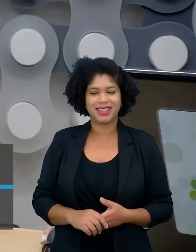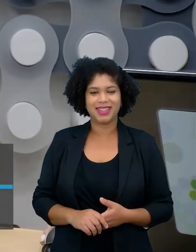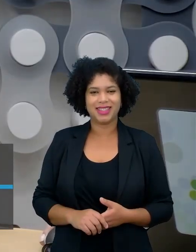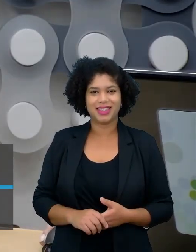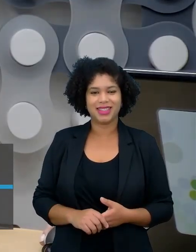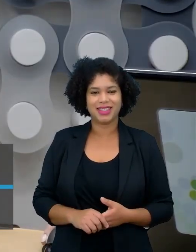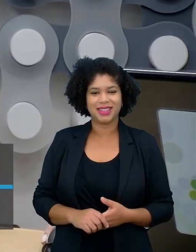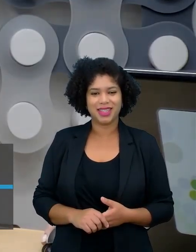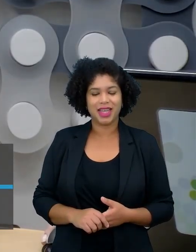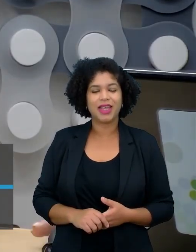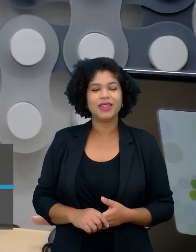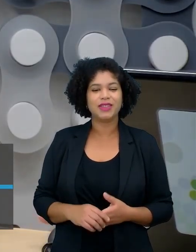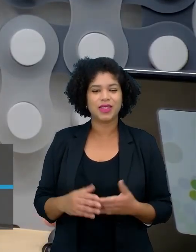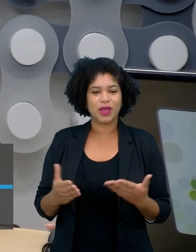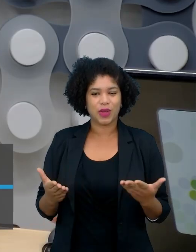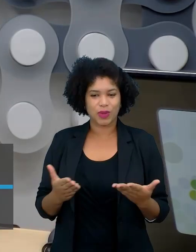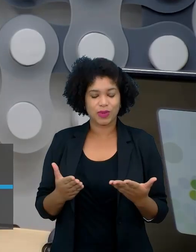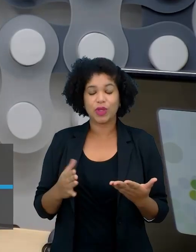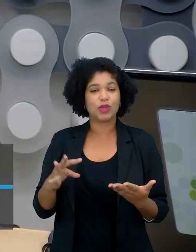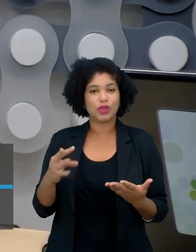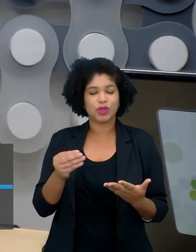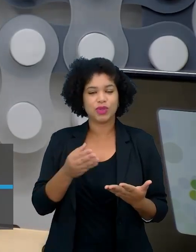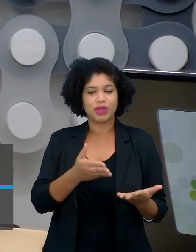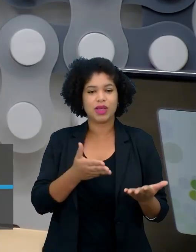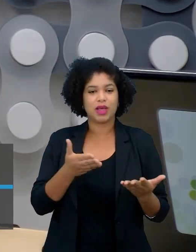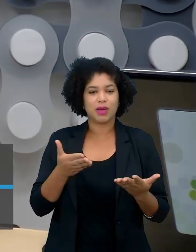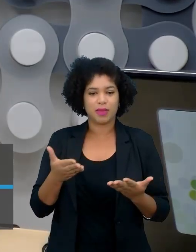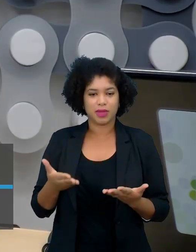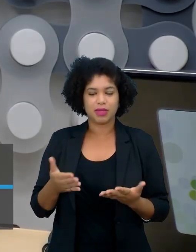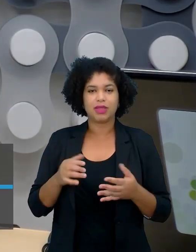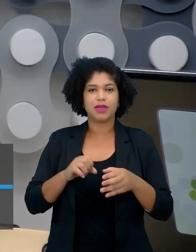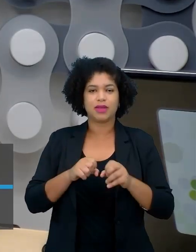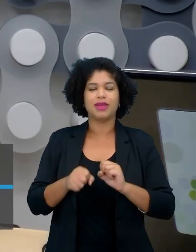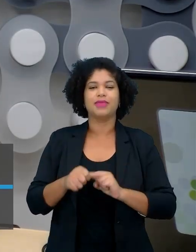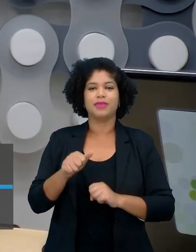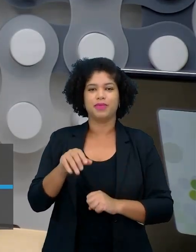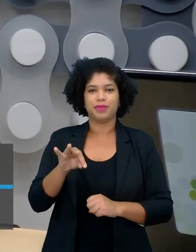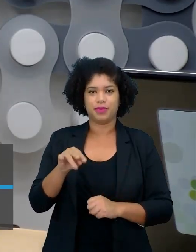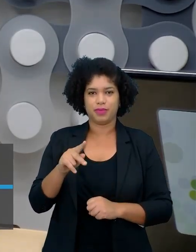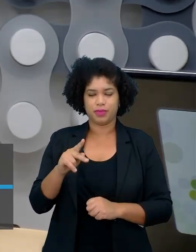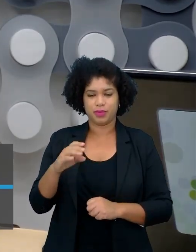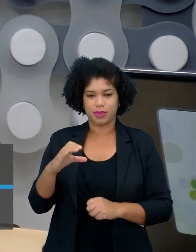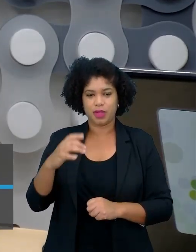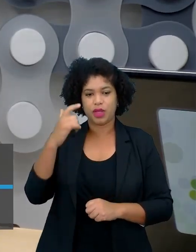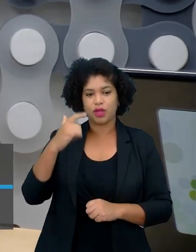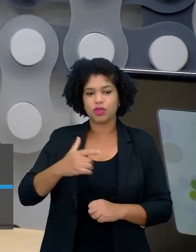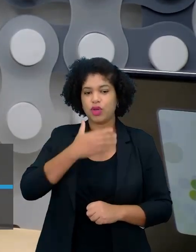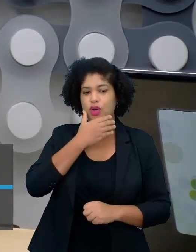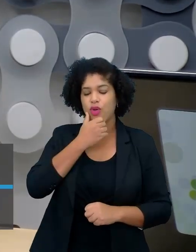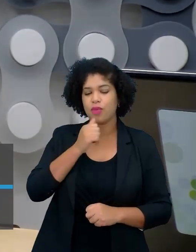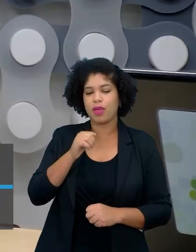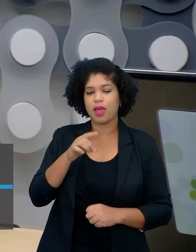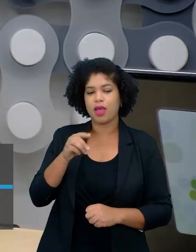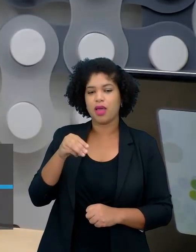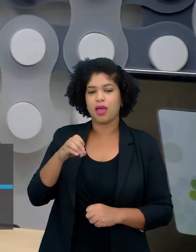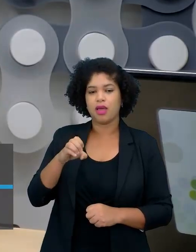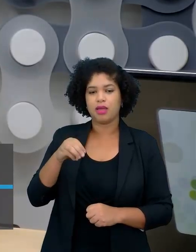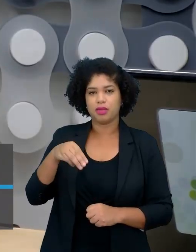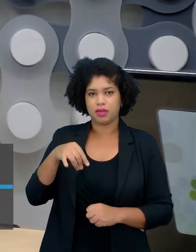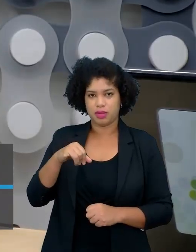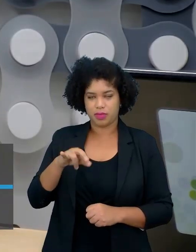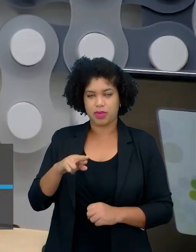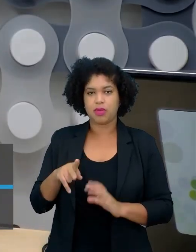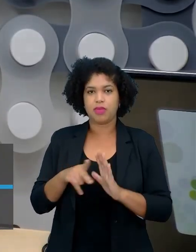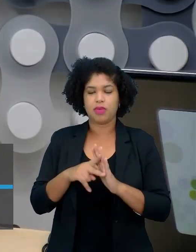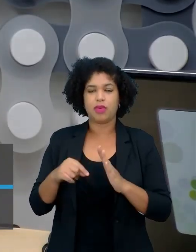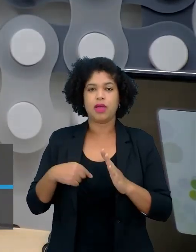educação. Sejam todos muito bem-vindos a mais uma formação da TPC. Eu sou o formador Ademir Júnior, formador aqui da